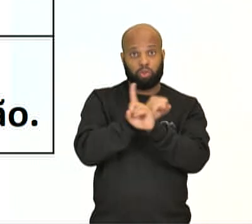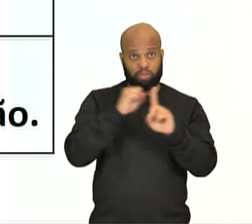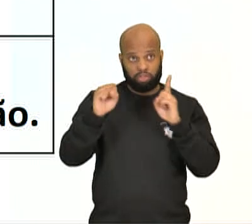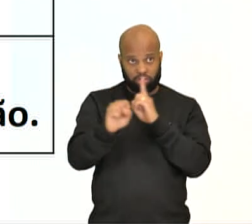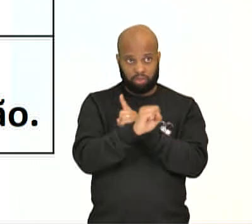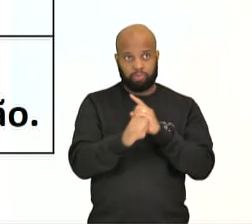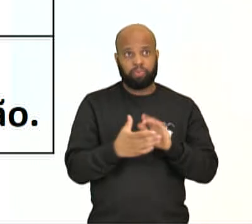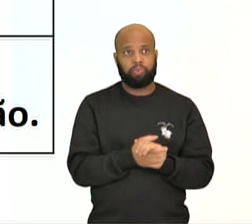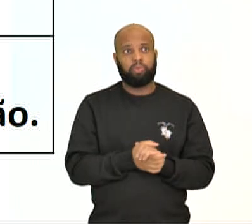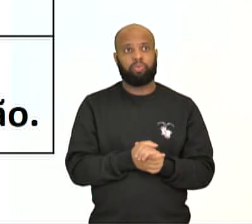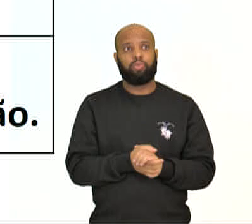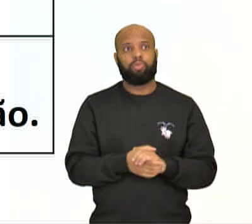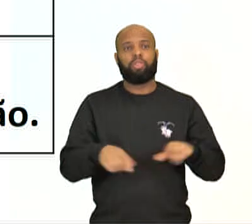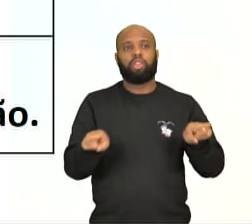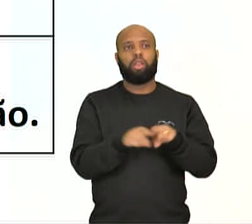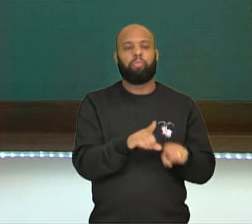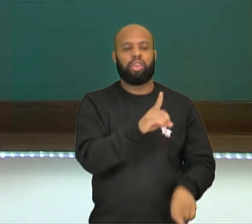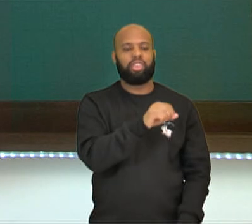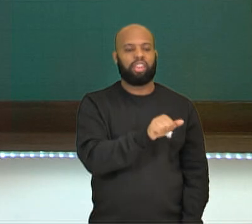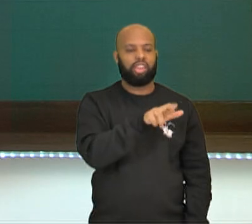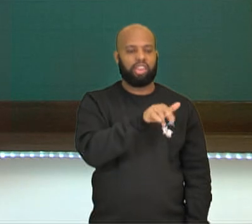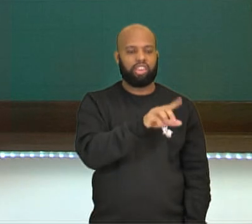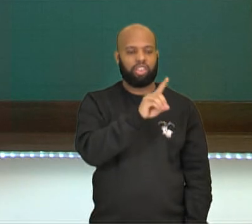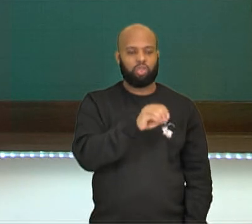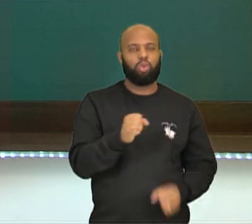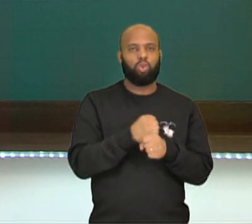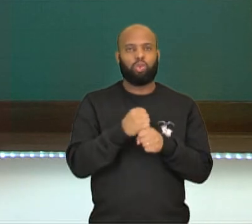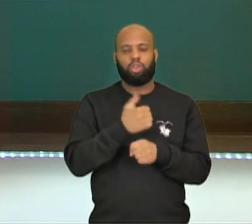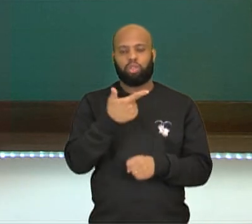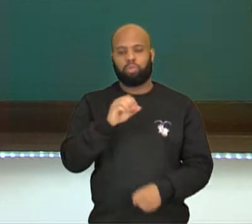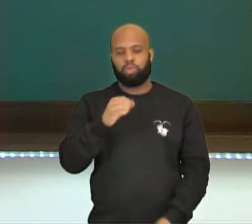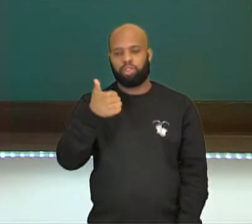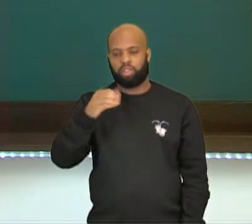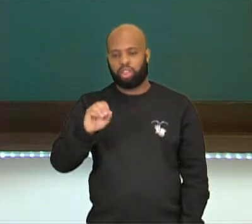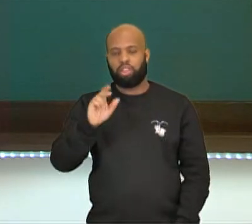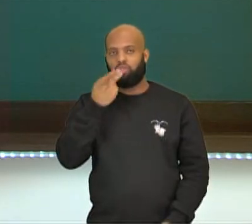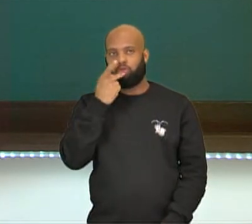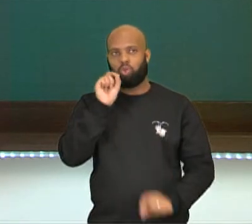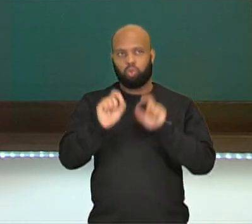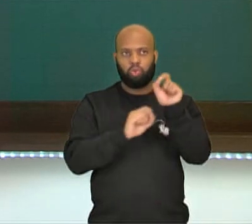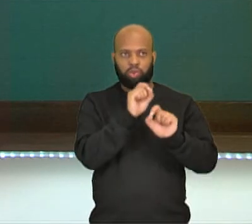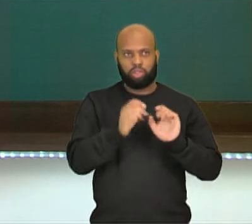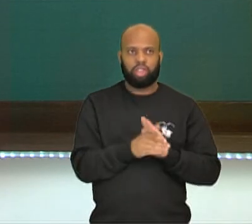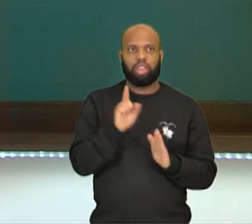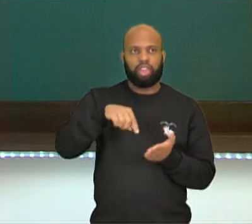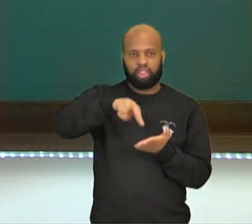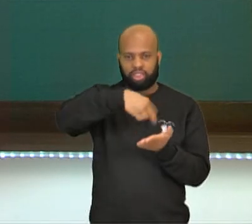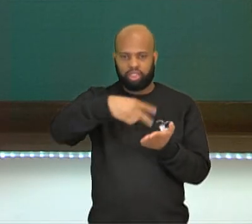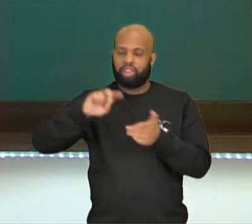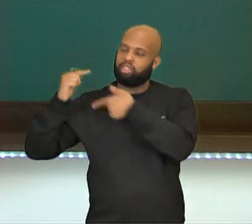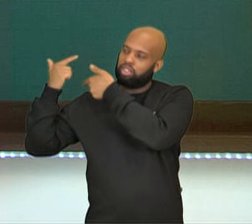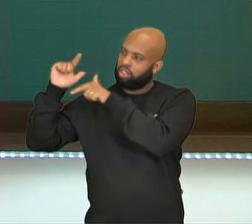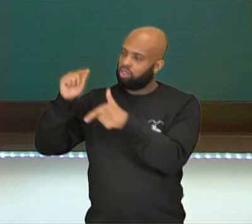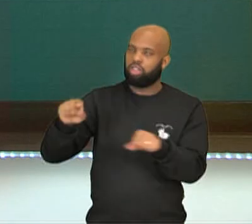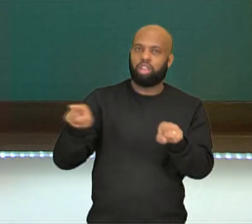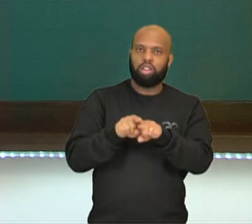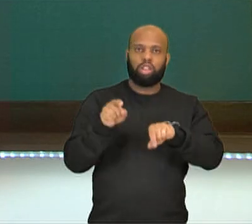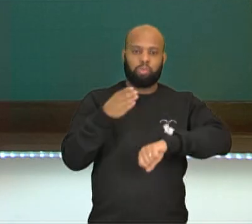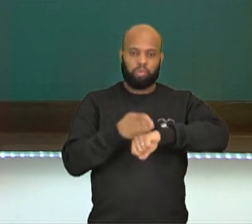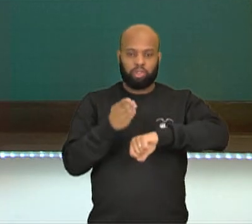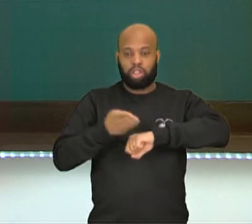social. Darido, né, em 2010, ela classifica como dança clássica,